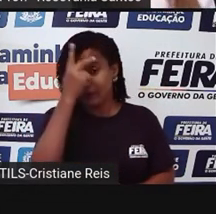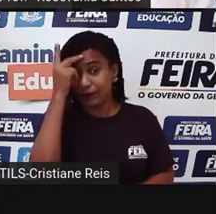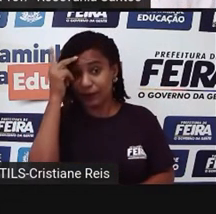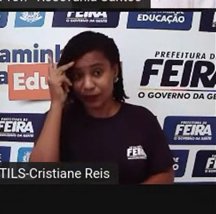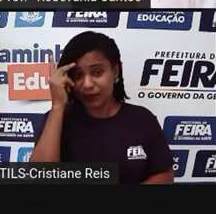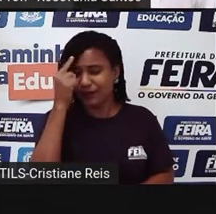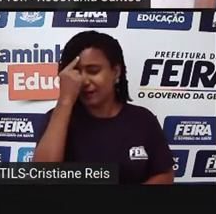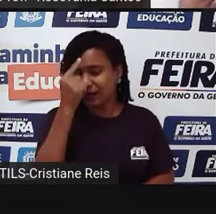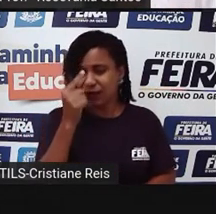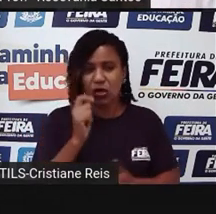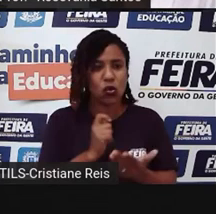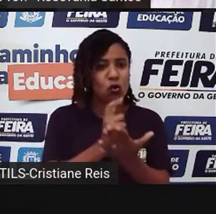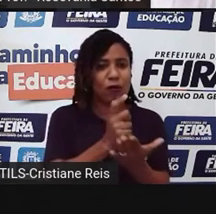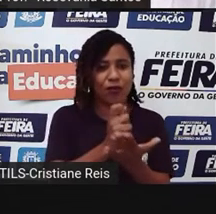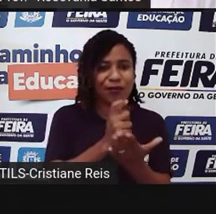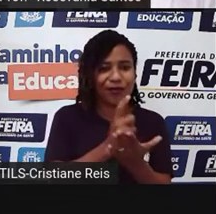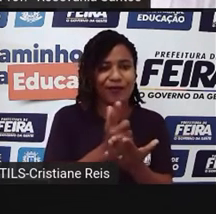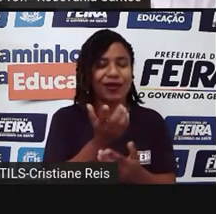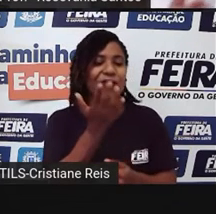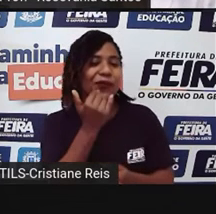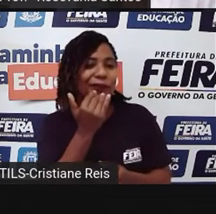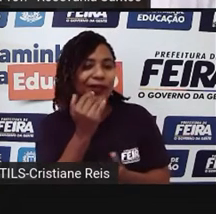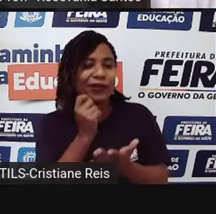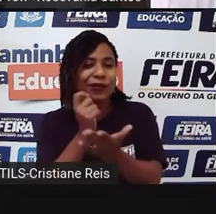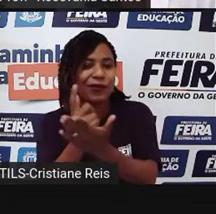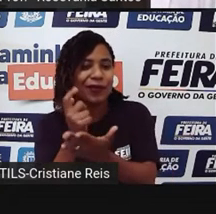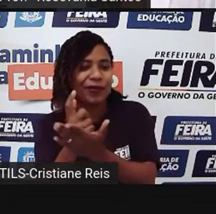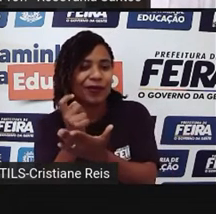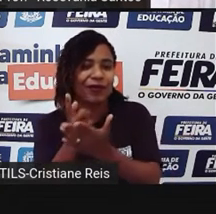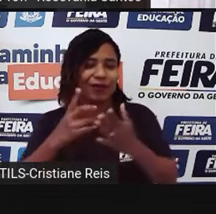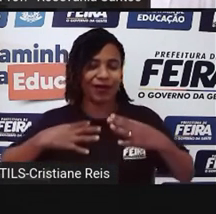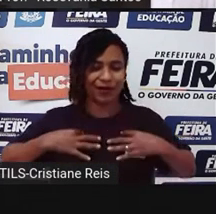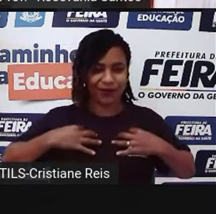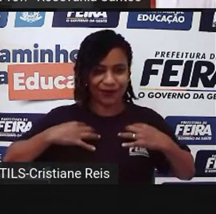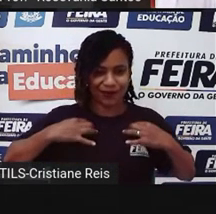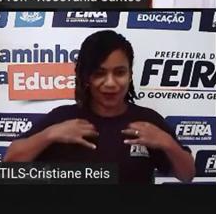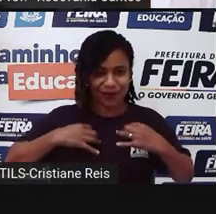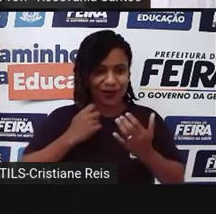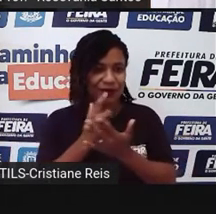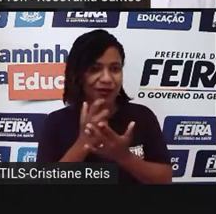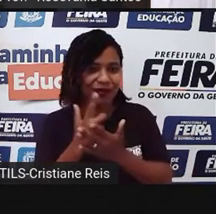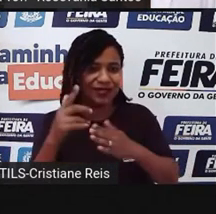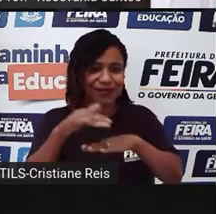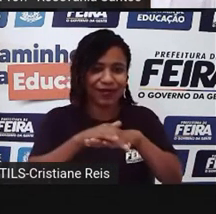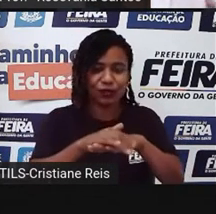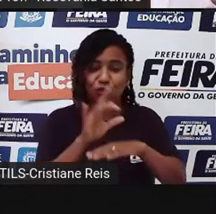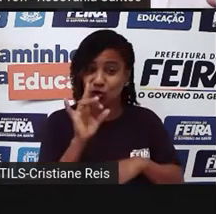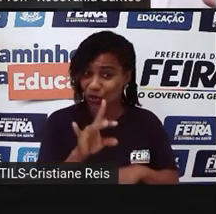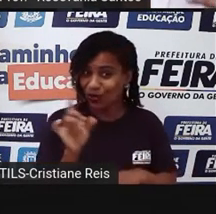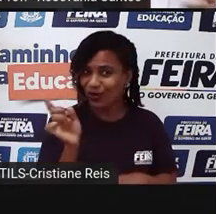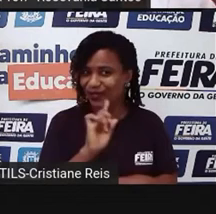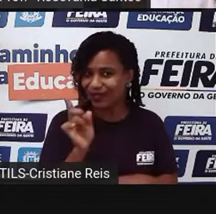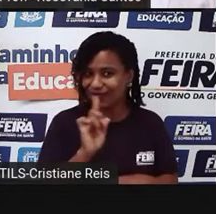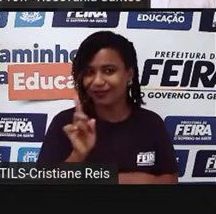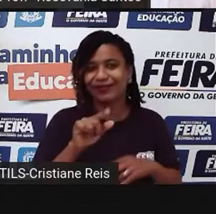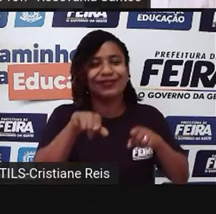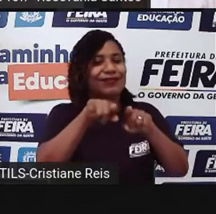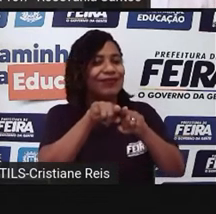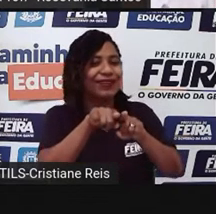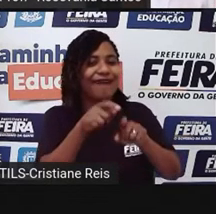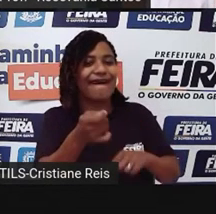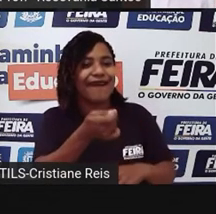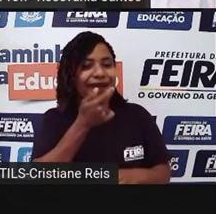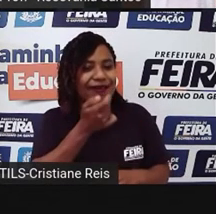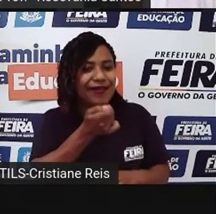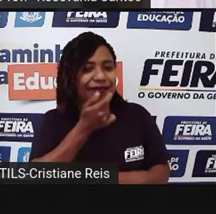compra de comidas, mas hoje a Pro resolveu chamar a atenção essa questão, né, dos remédios, dessa coisa facilitada,